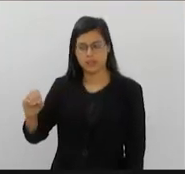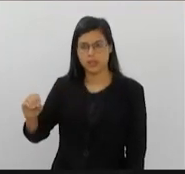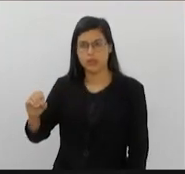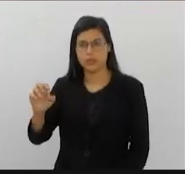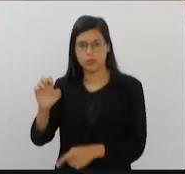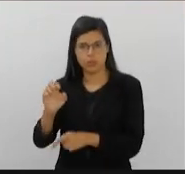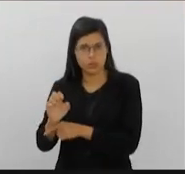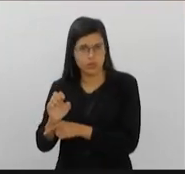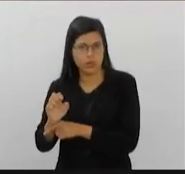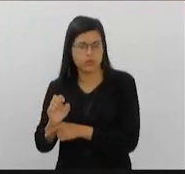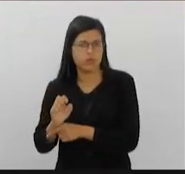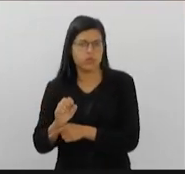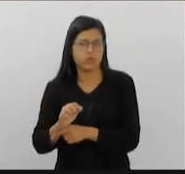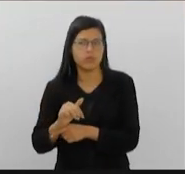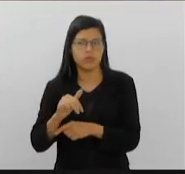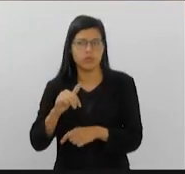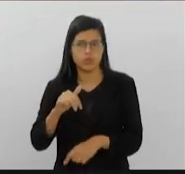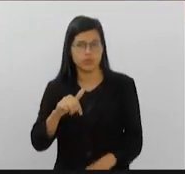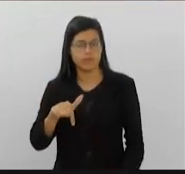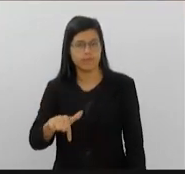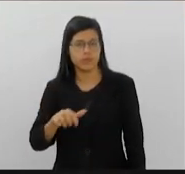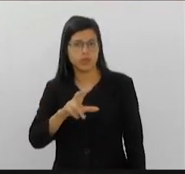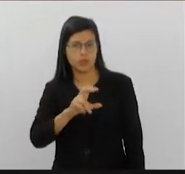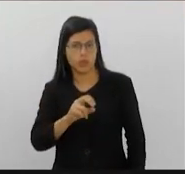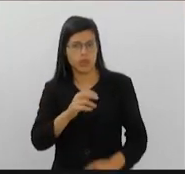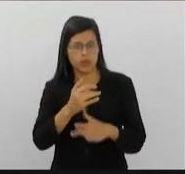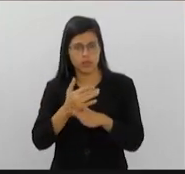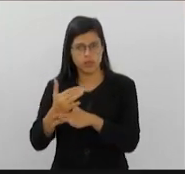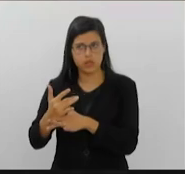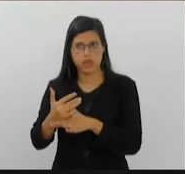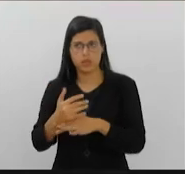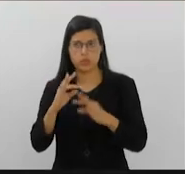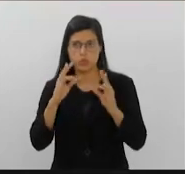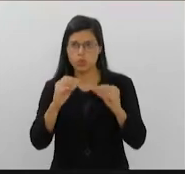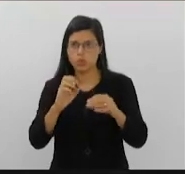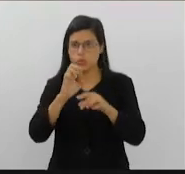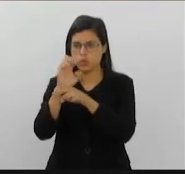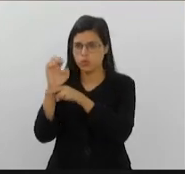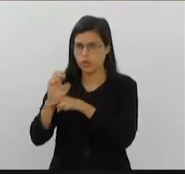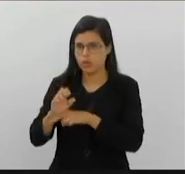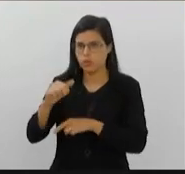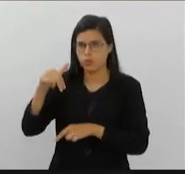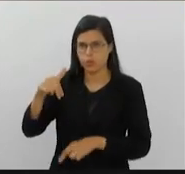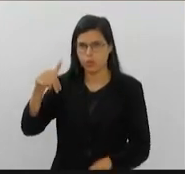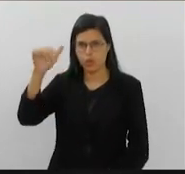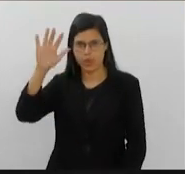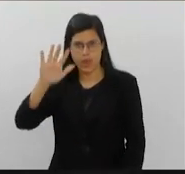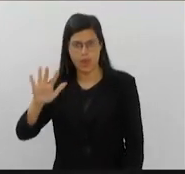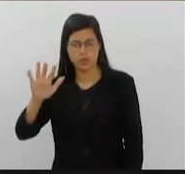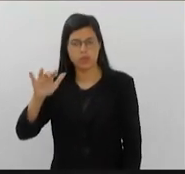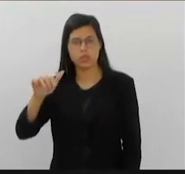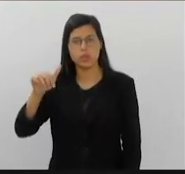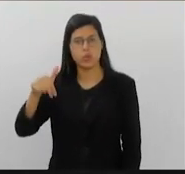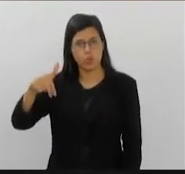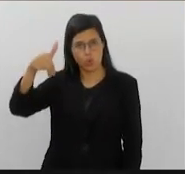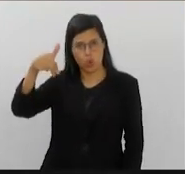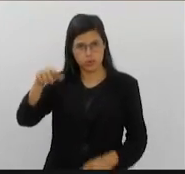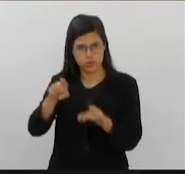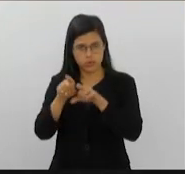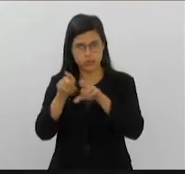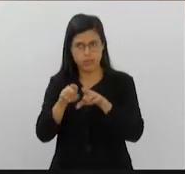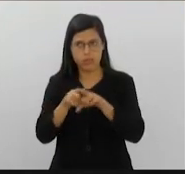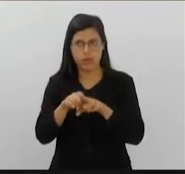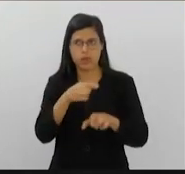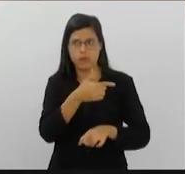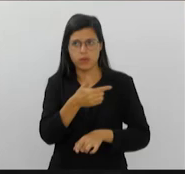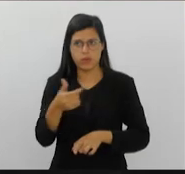mais 50 municípios. Todos os estados do Nordeste, todos os estados do Norte, 21 estados do Brasil representados